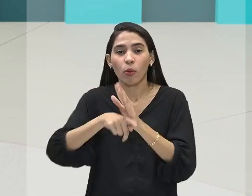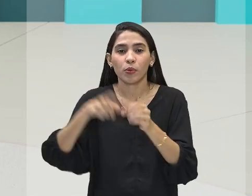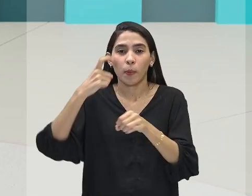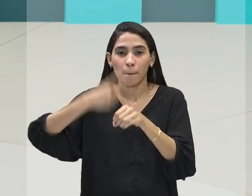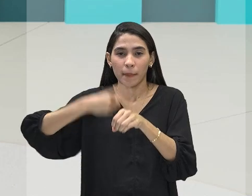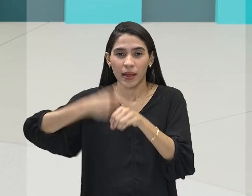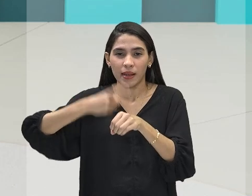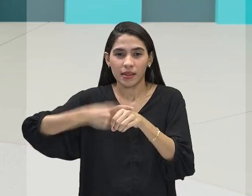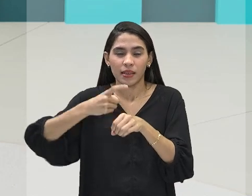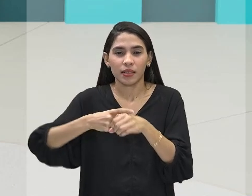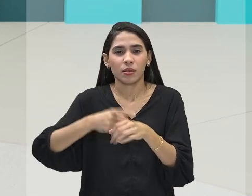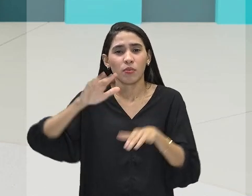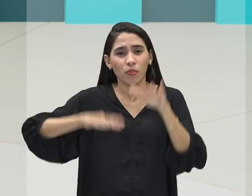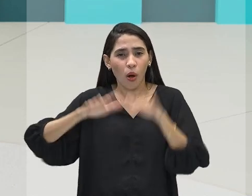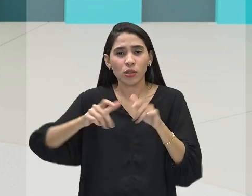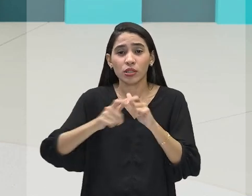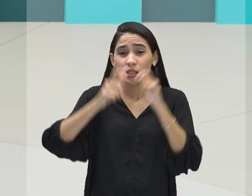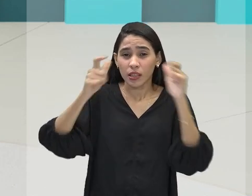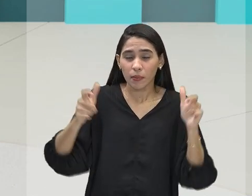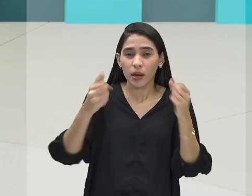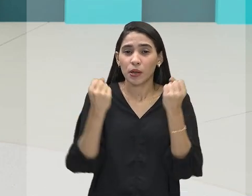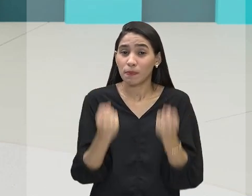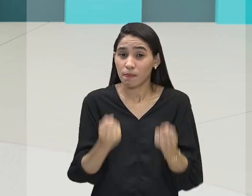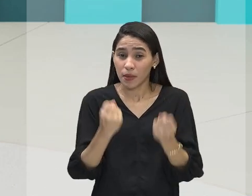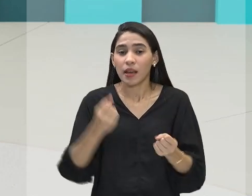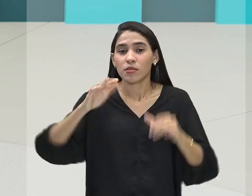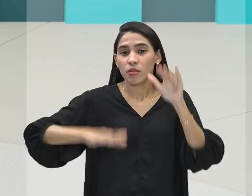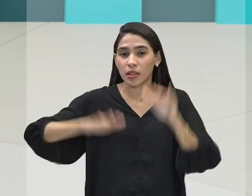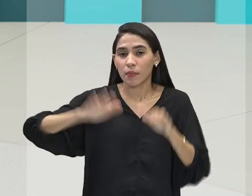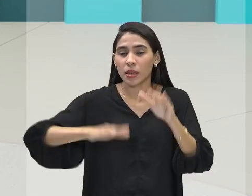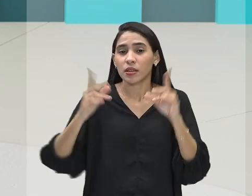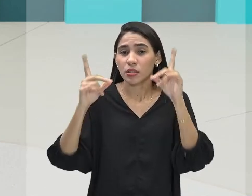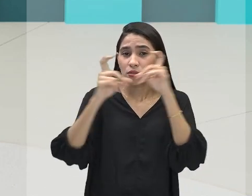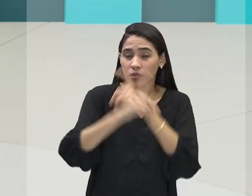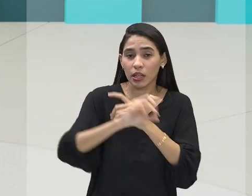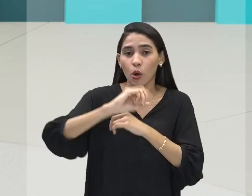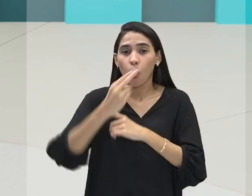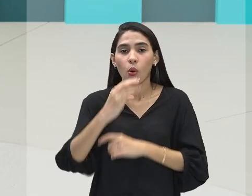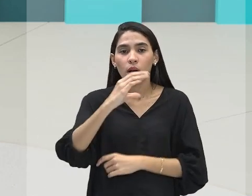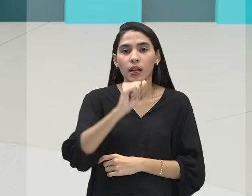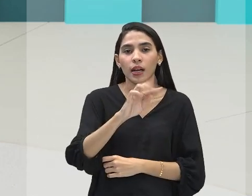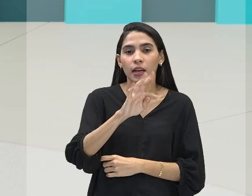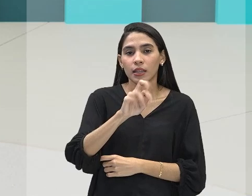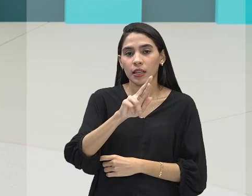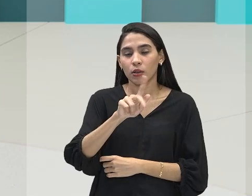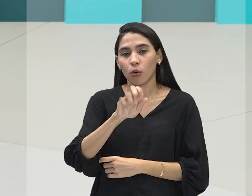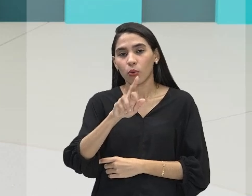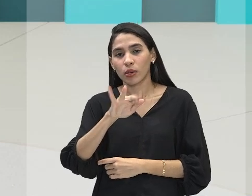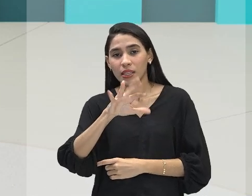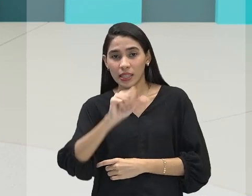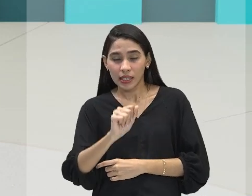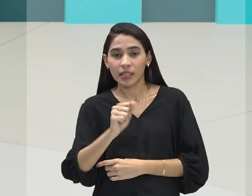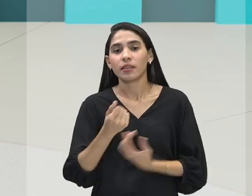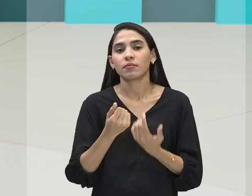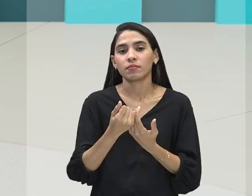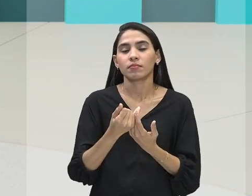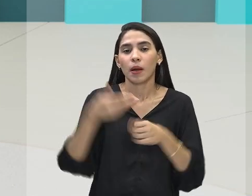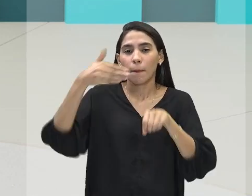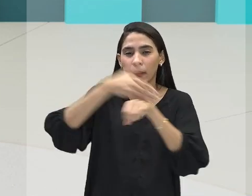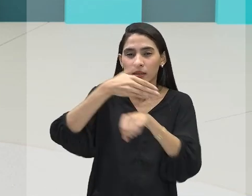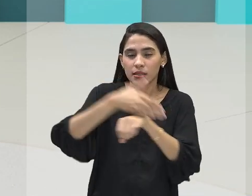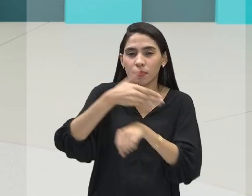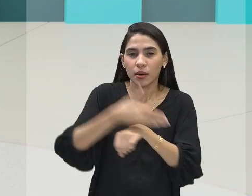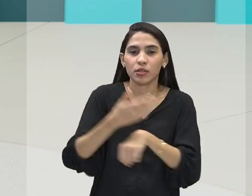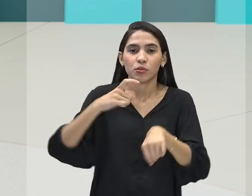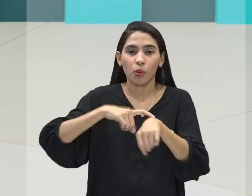pode variar de tamanho e peso, dependendo ali da dificuldade ou da categoria dos atletas concorrentes ali,